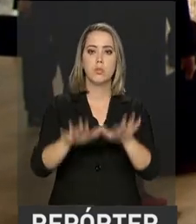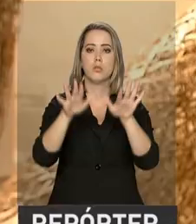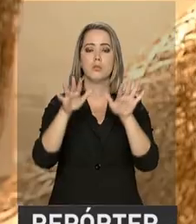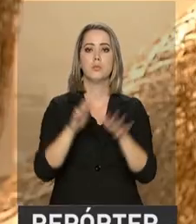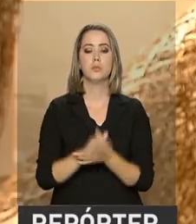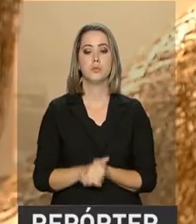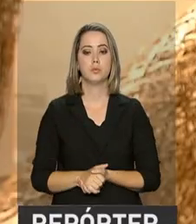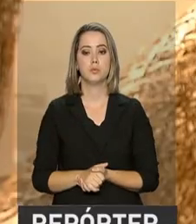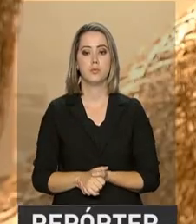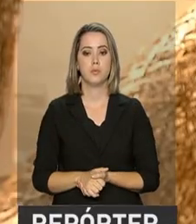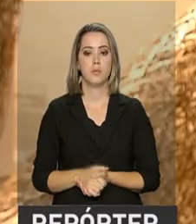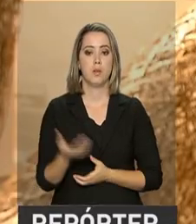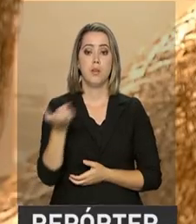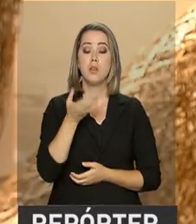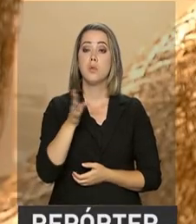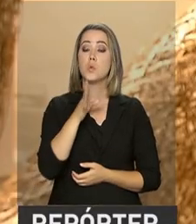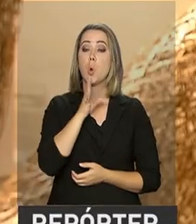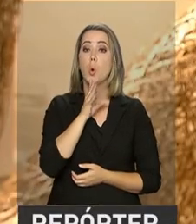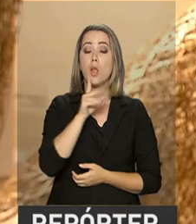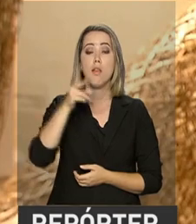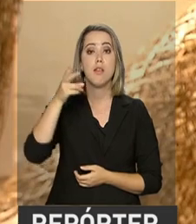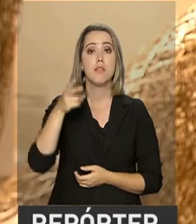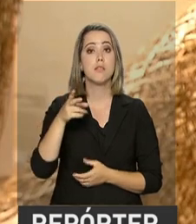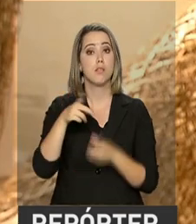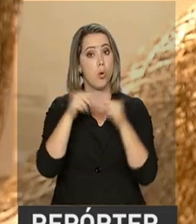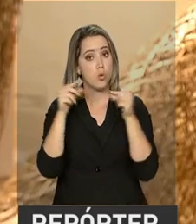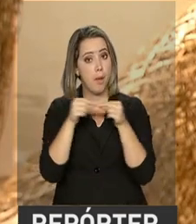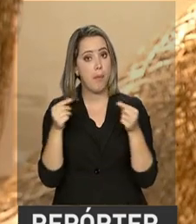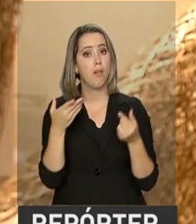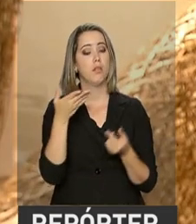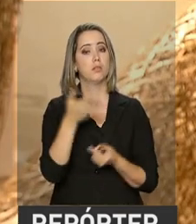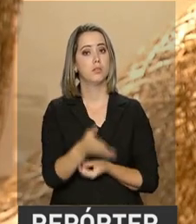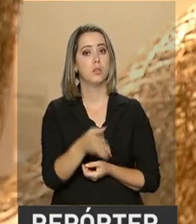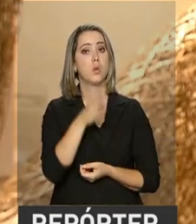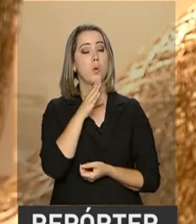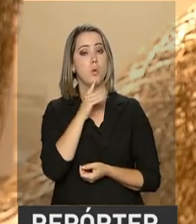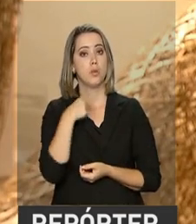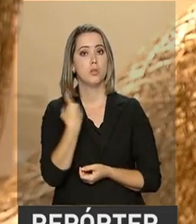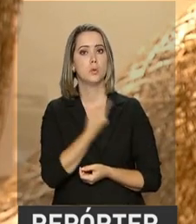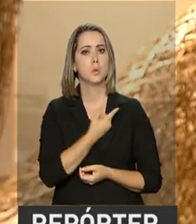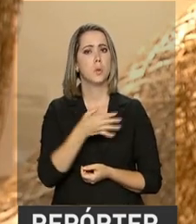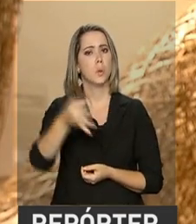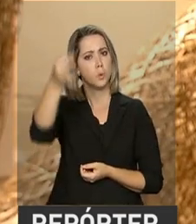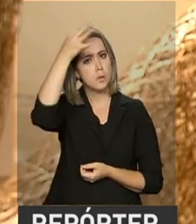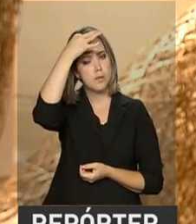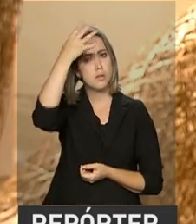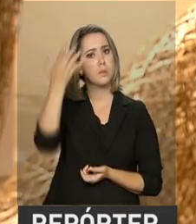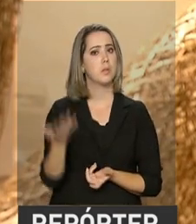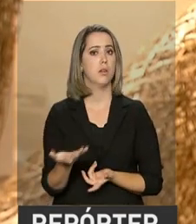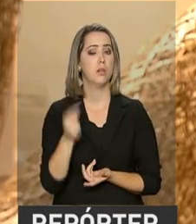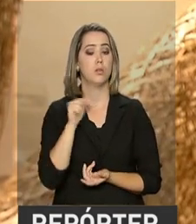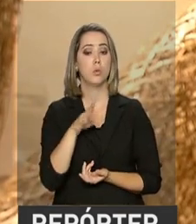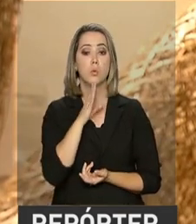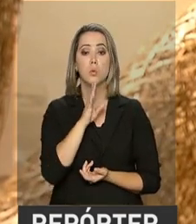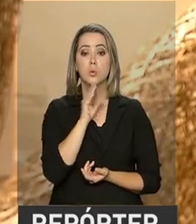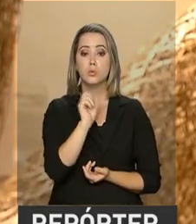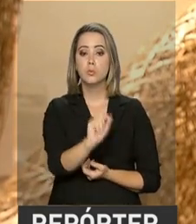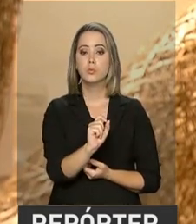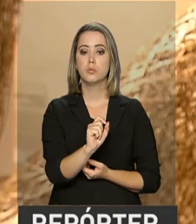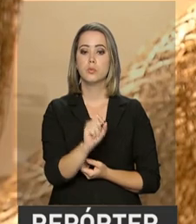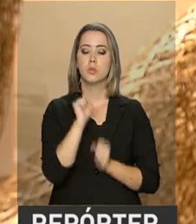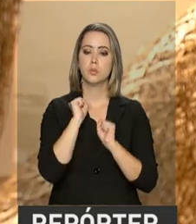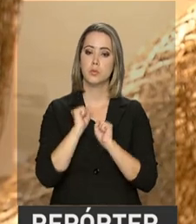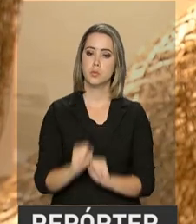transmitida queremos que conheçam o Japão nessa maneira Conheça o nosso espírito conheça eh